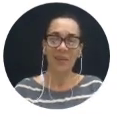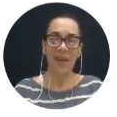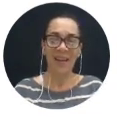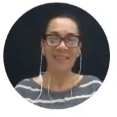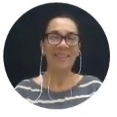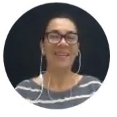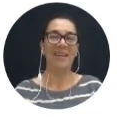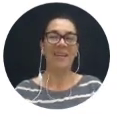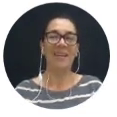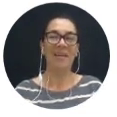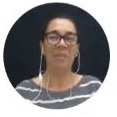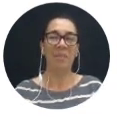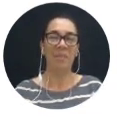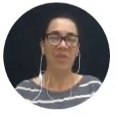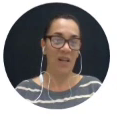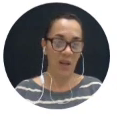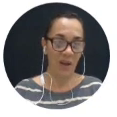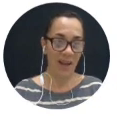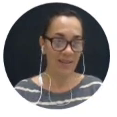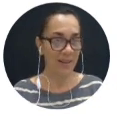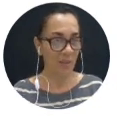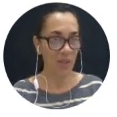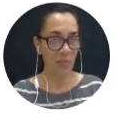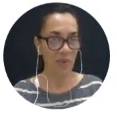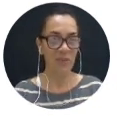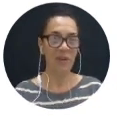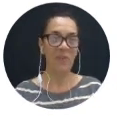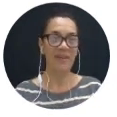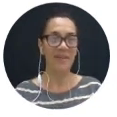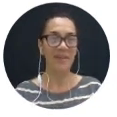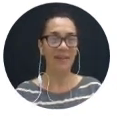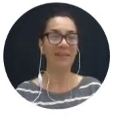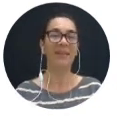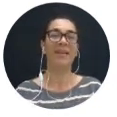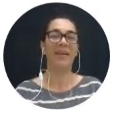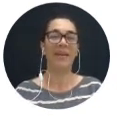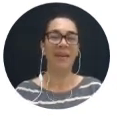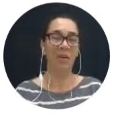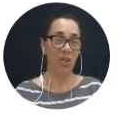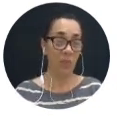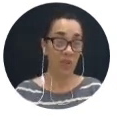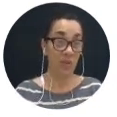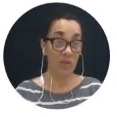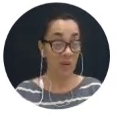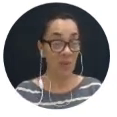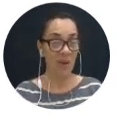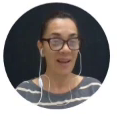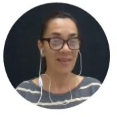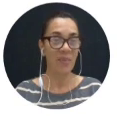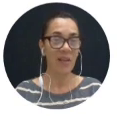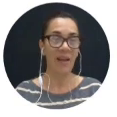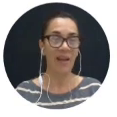Olá, tudo bem? Para os que não me conhecem, eu me chamo Professora Aparecida. Eu digo para os que